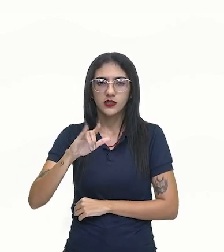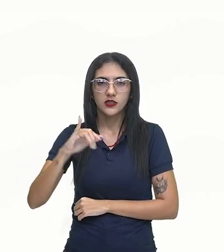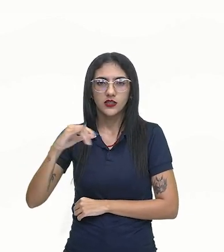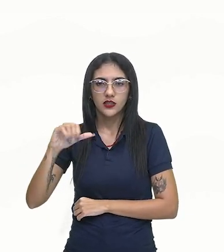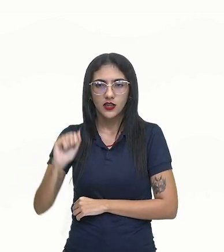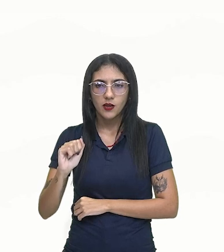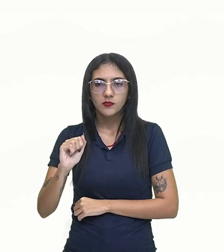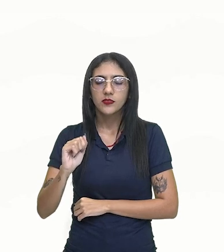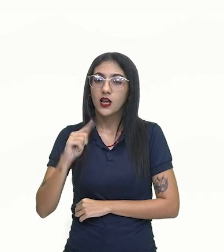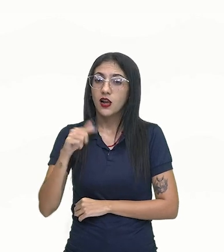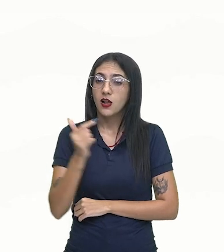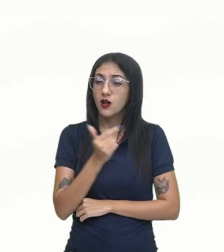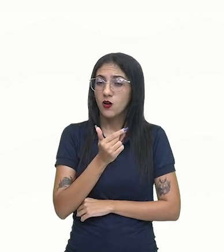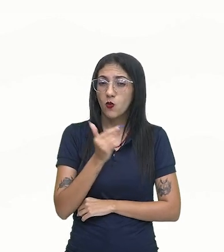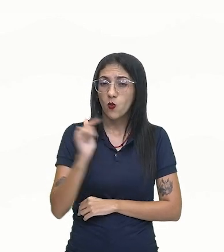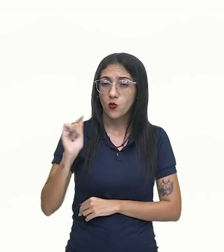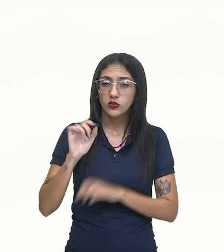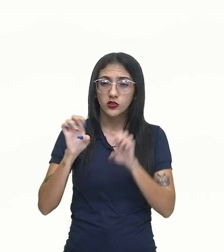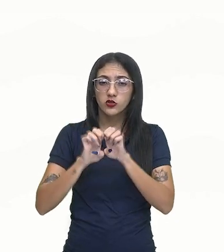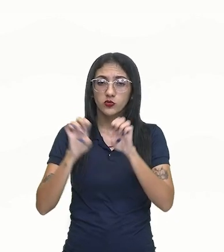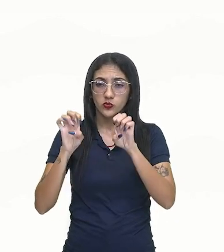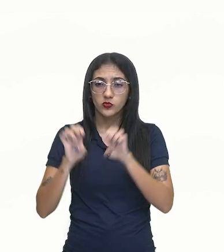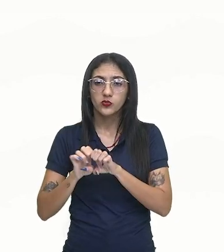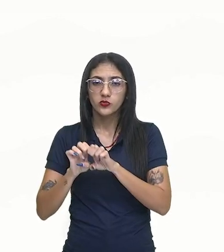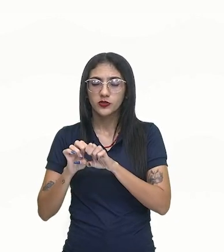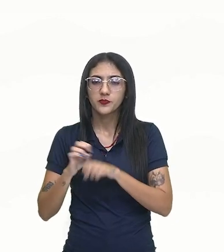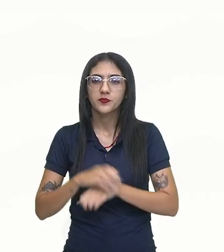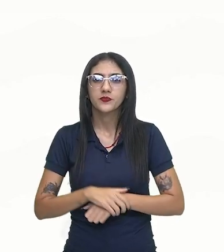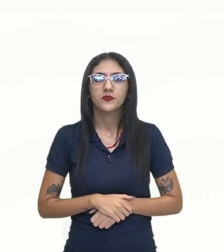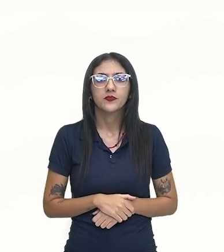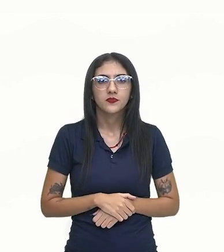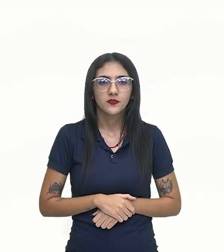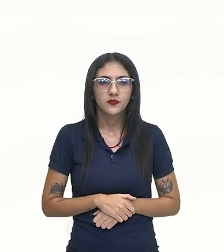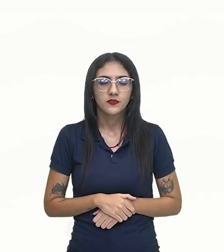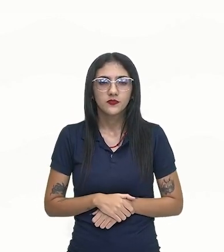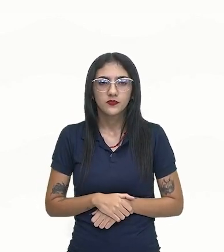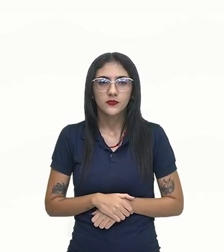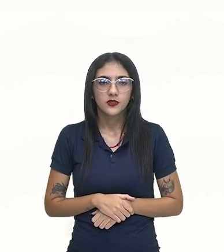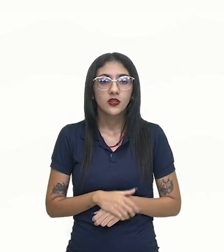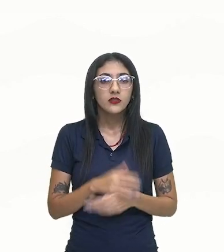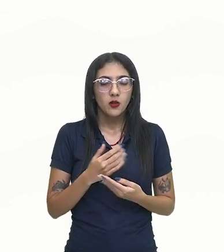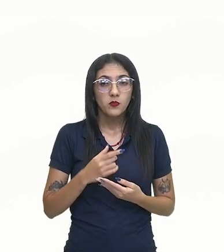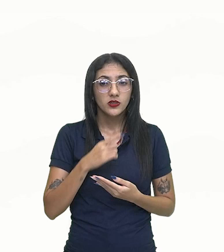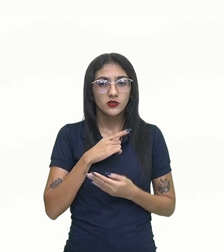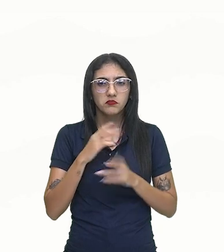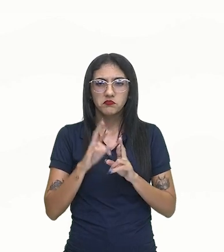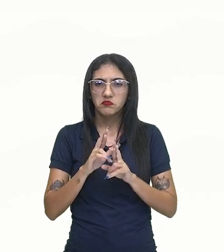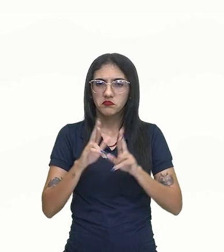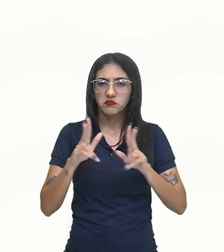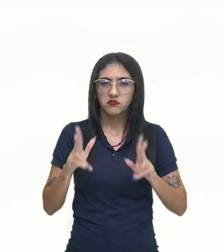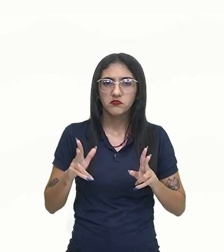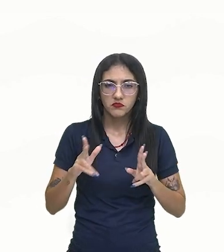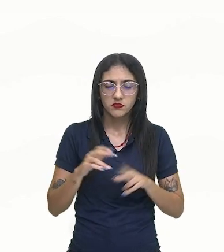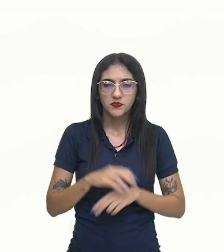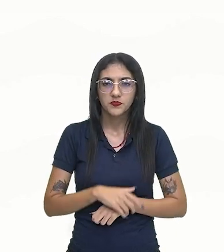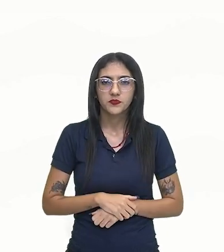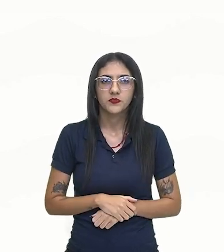fazer parte de um outro processo e não volta mais. Para diferenciar esse processo do outro,